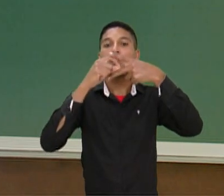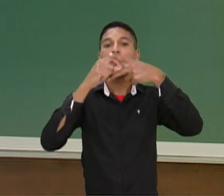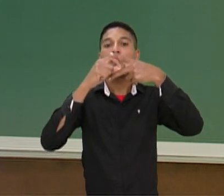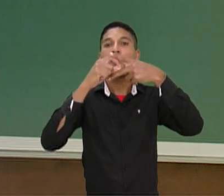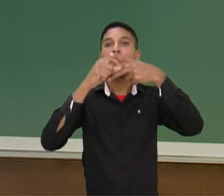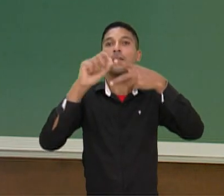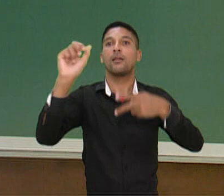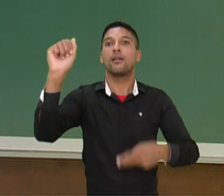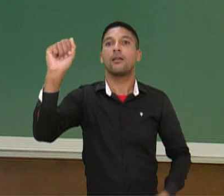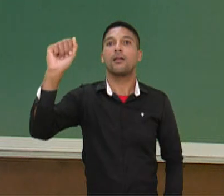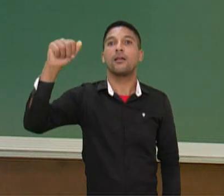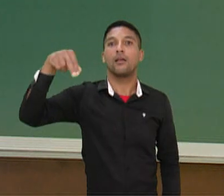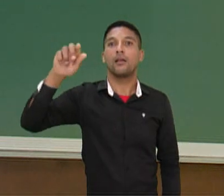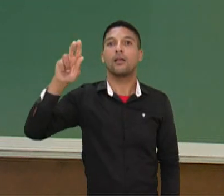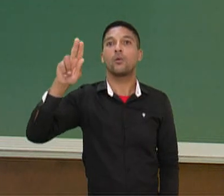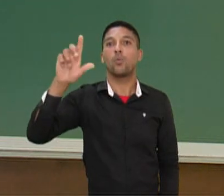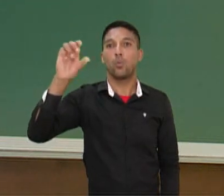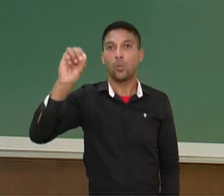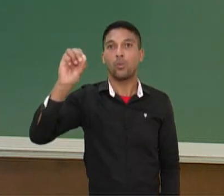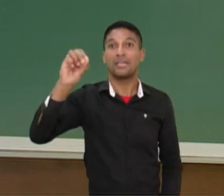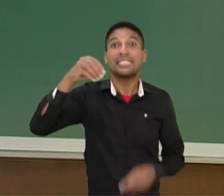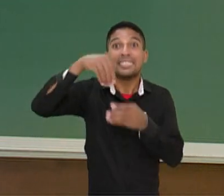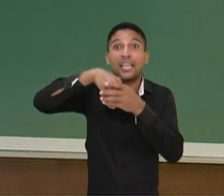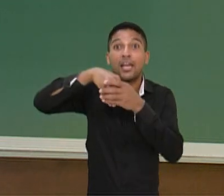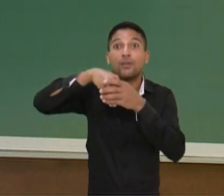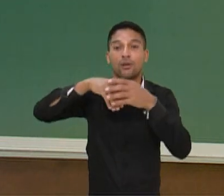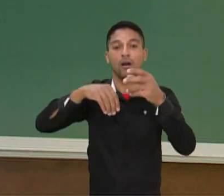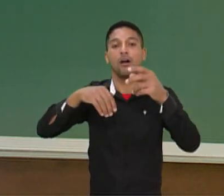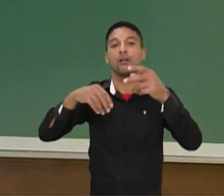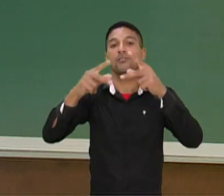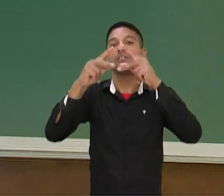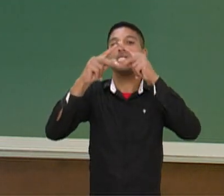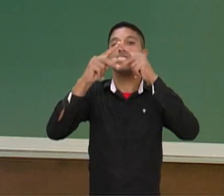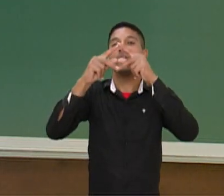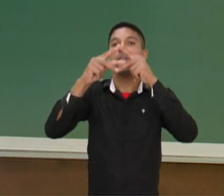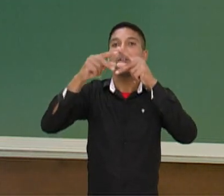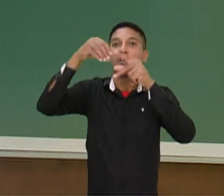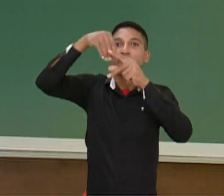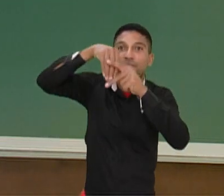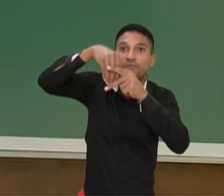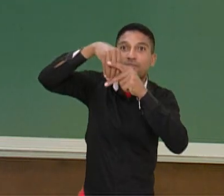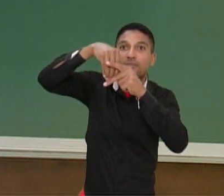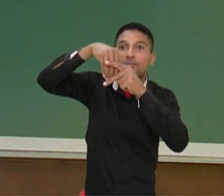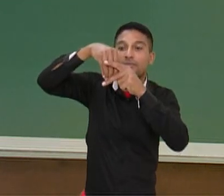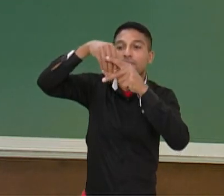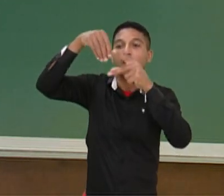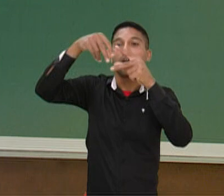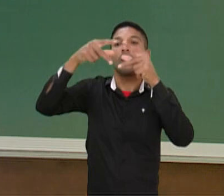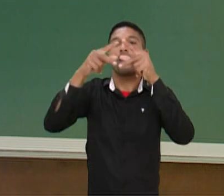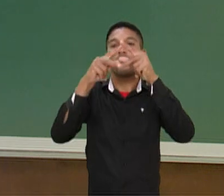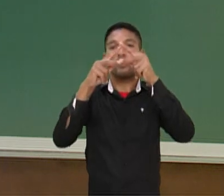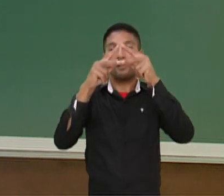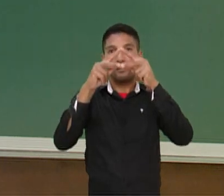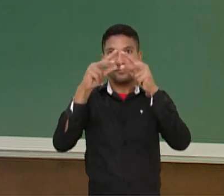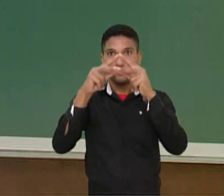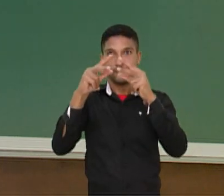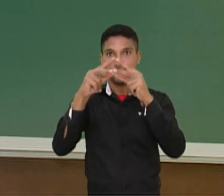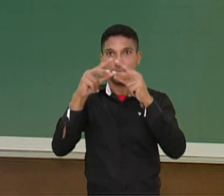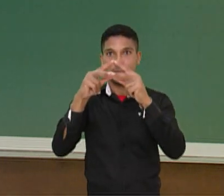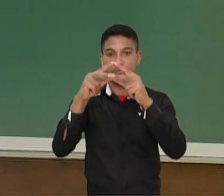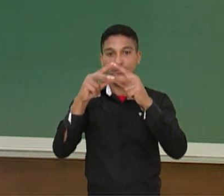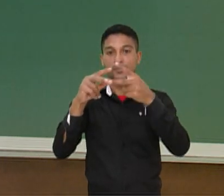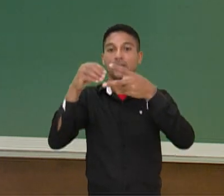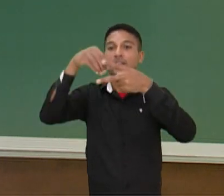mas é nessa aula que nós vamos trabalhar mais, tá bom? E a soma dos ângulos internos. Então vamos ver a soma dos